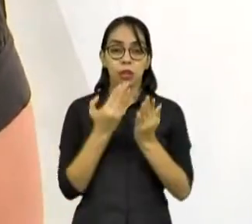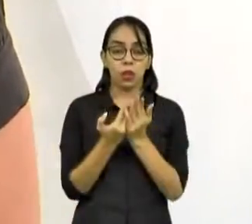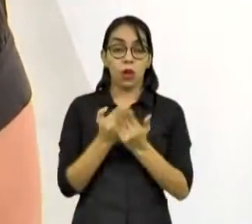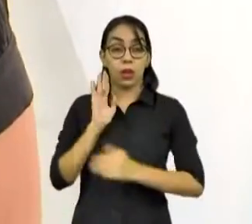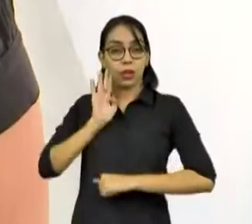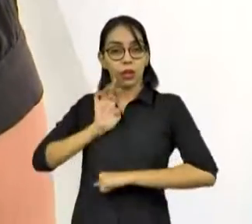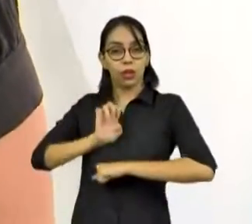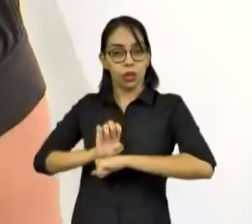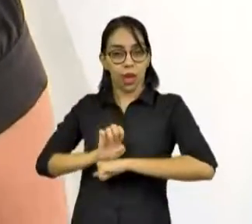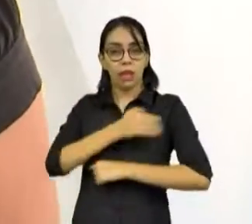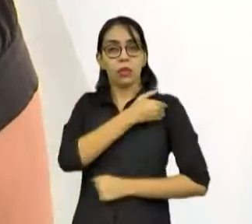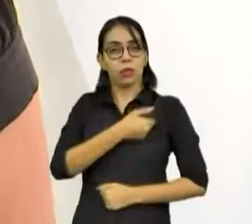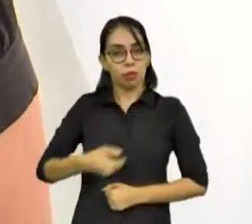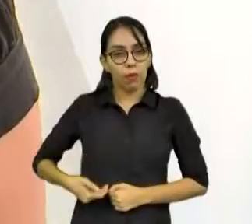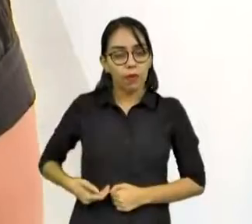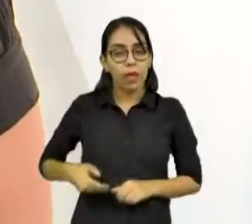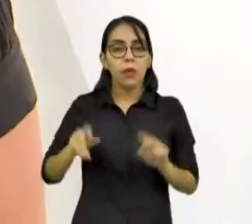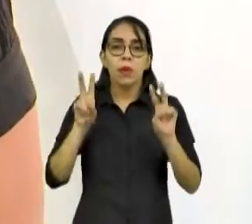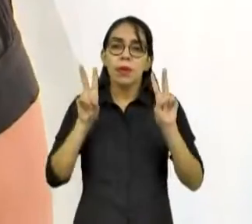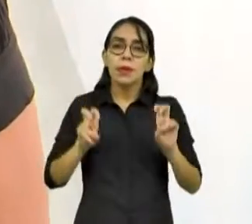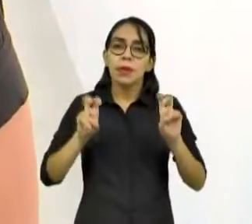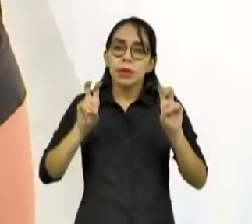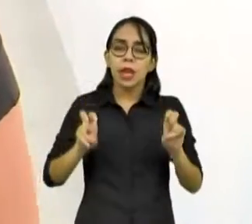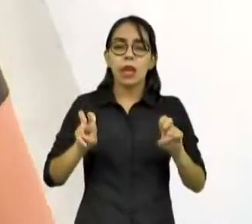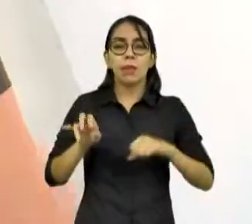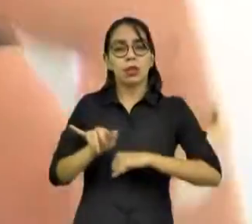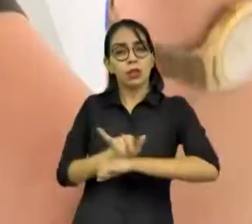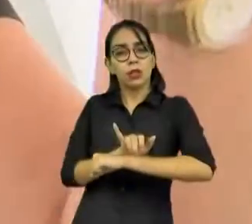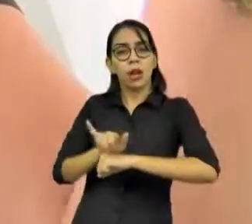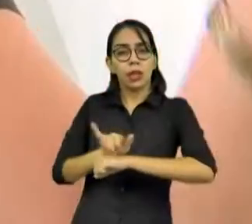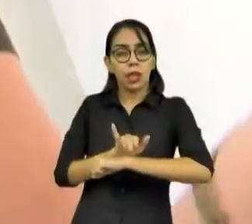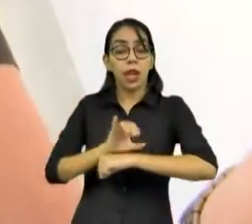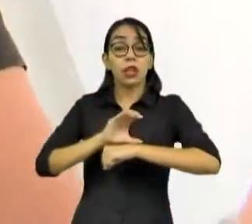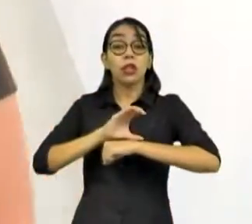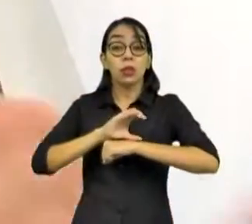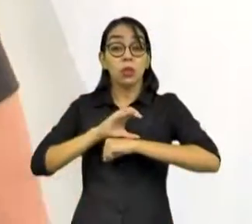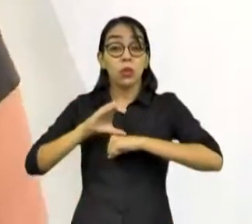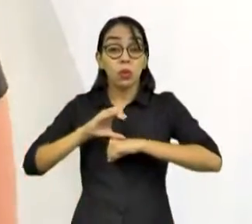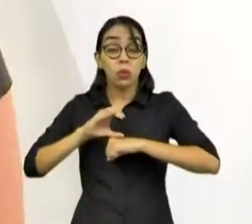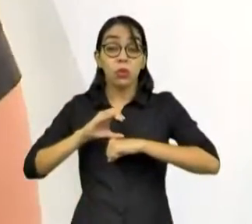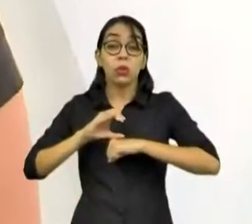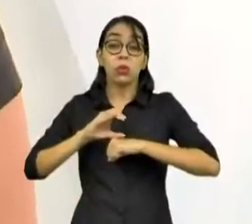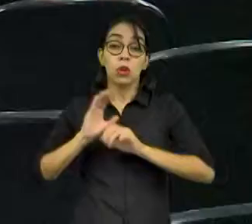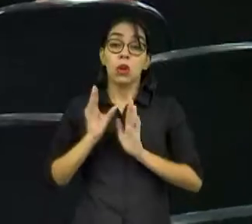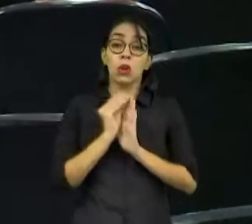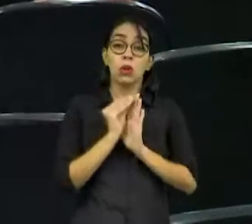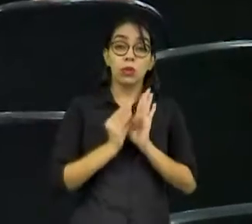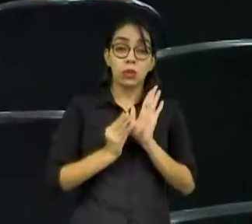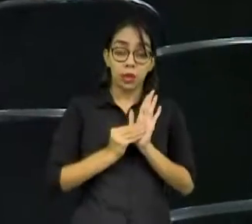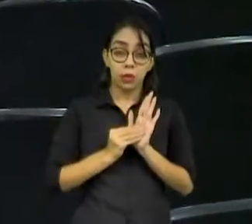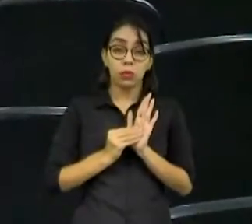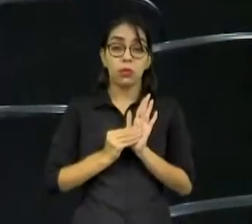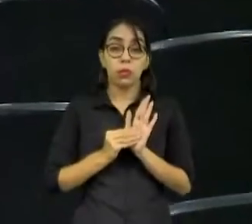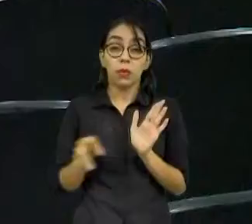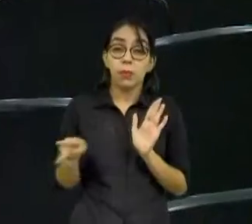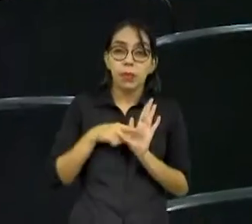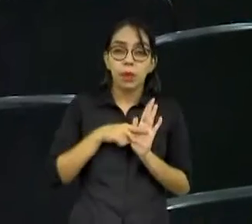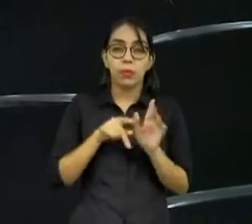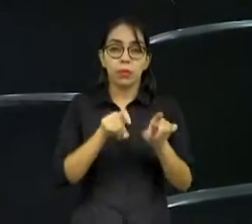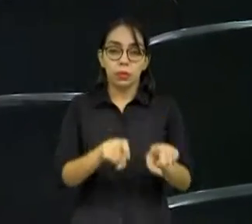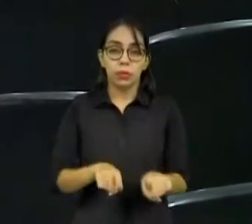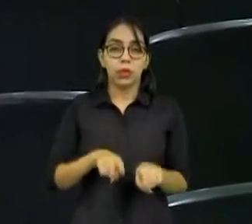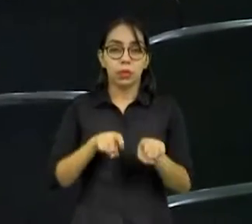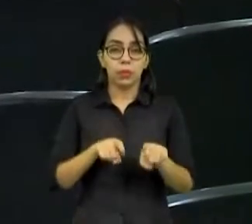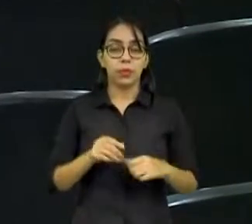elas tragam plataformas que os nossos filhos escolham não para ir para a cidade, mas que venham para o campo. Essa é a